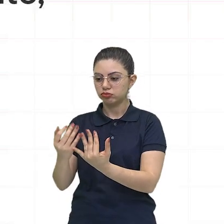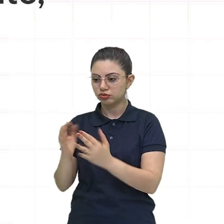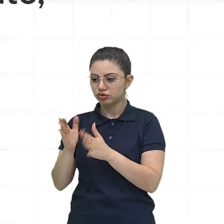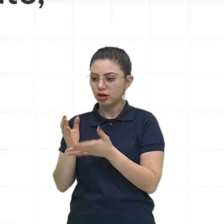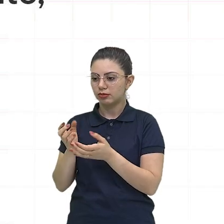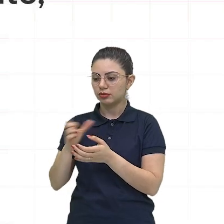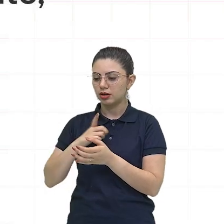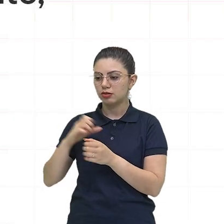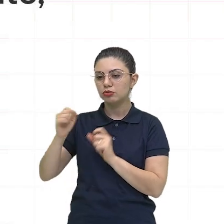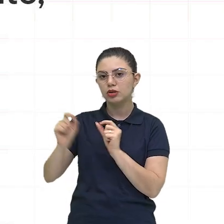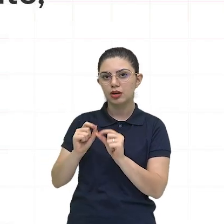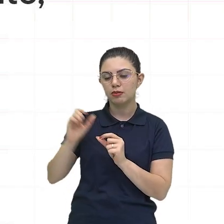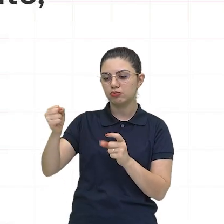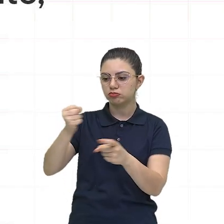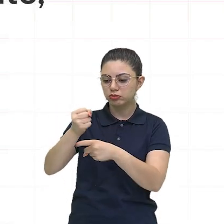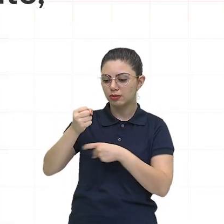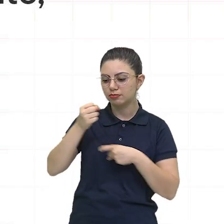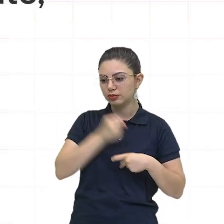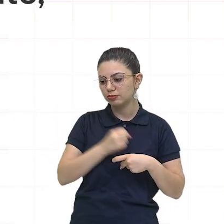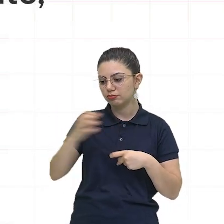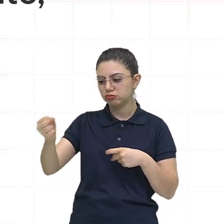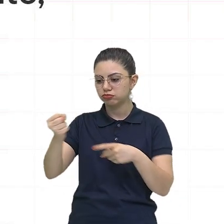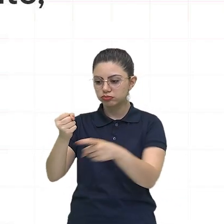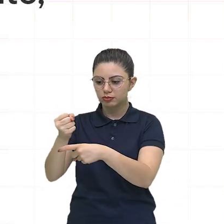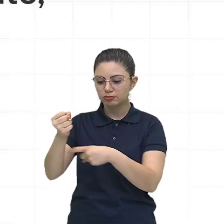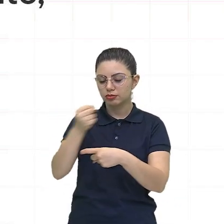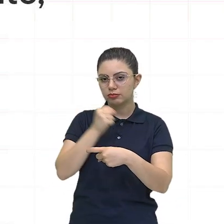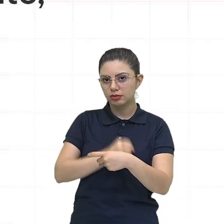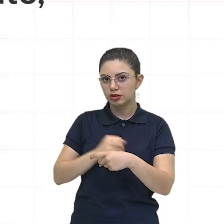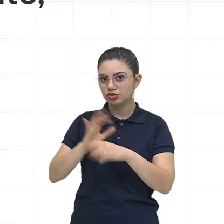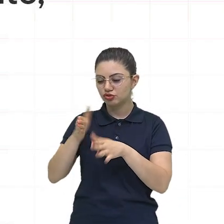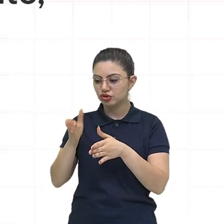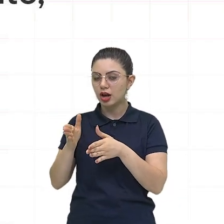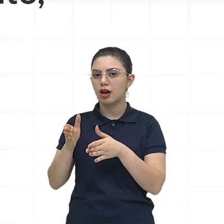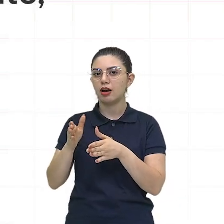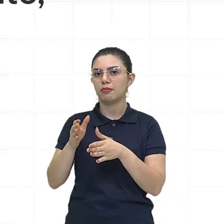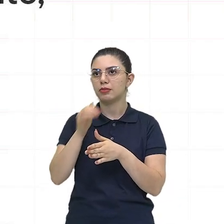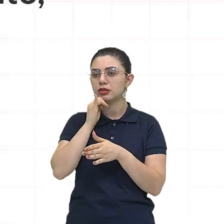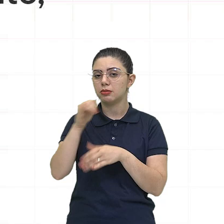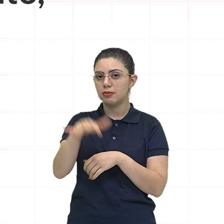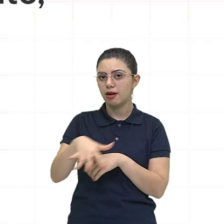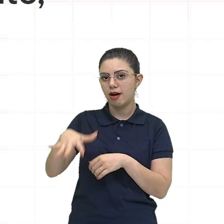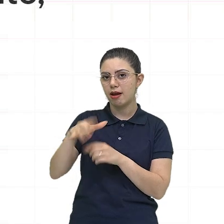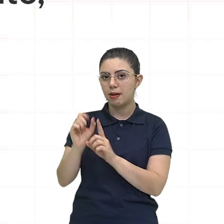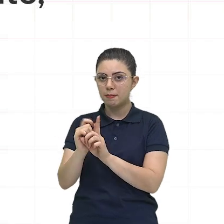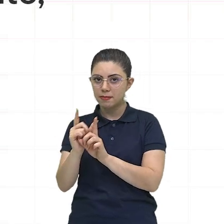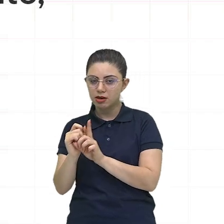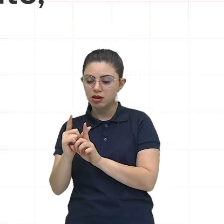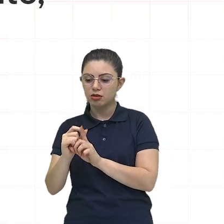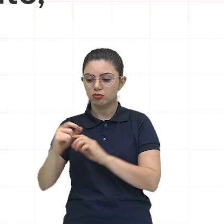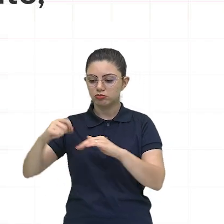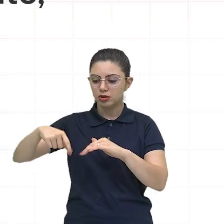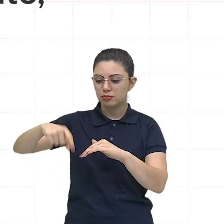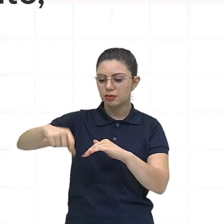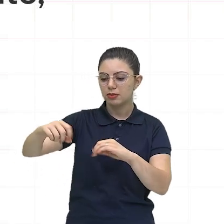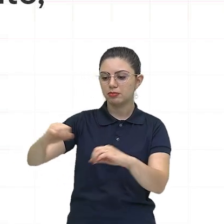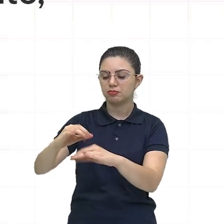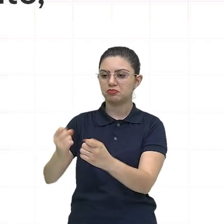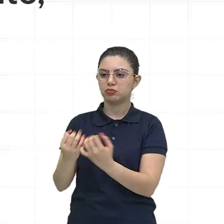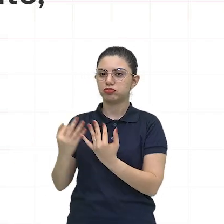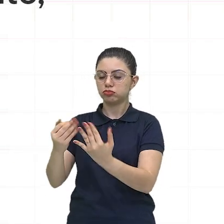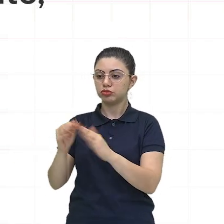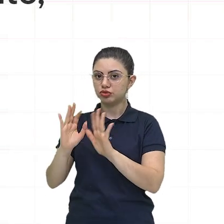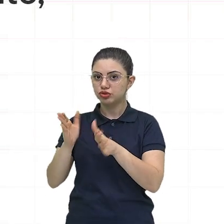utilizando, porém, com novos cultivos. Se em uma área eu estou cultivando agora milho, posteriormente eu vou plantar ali